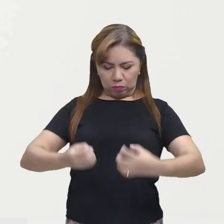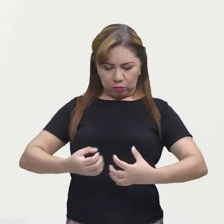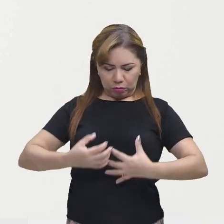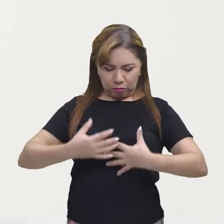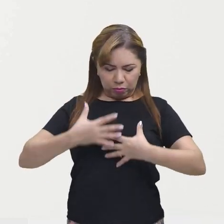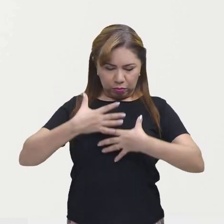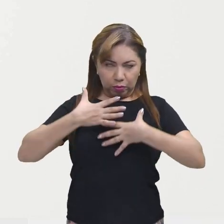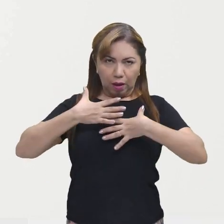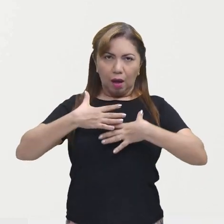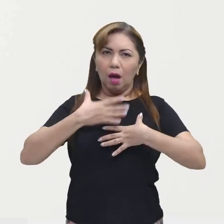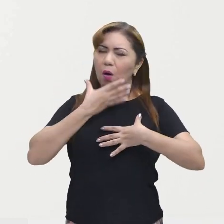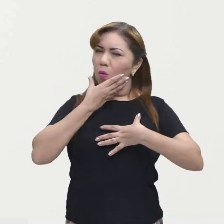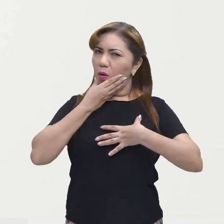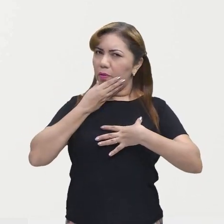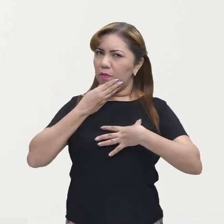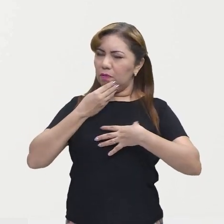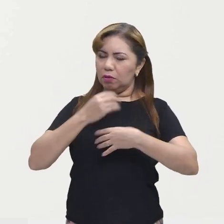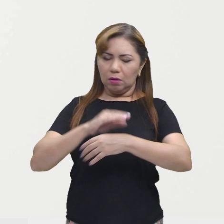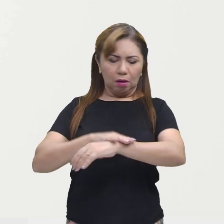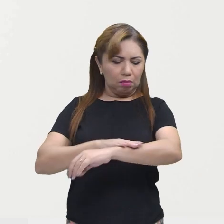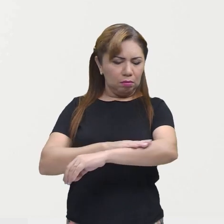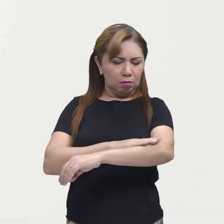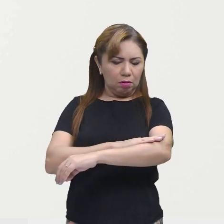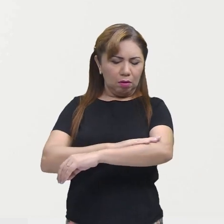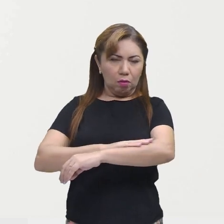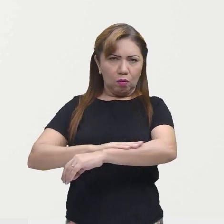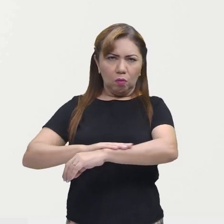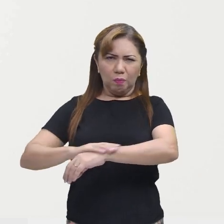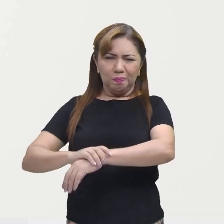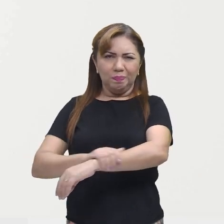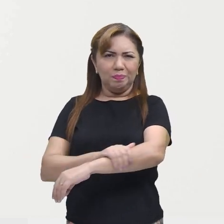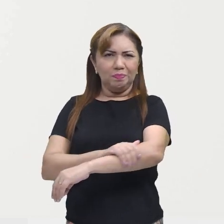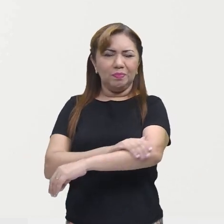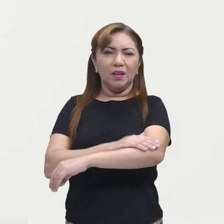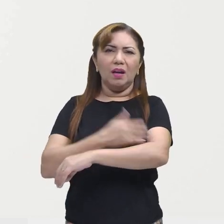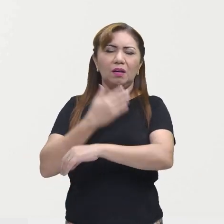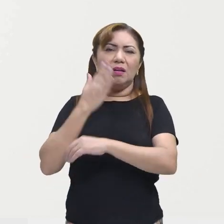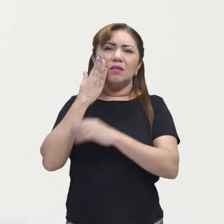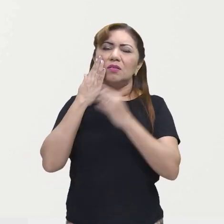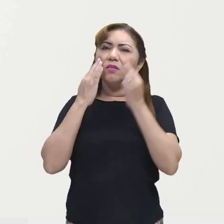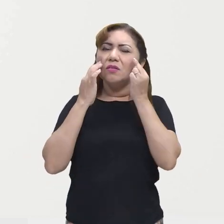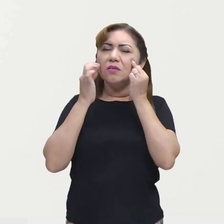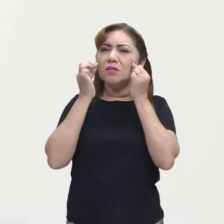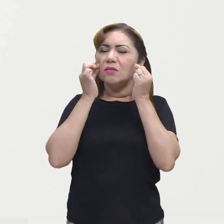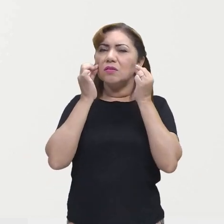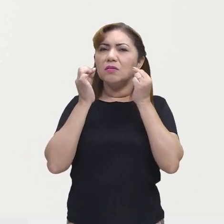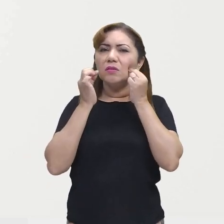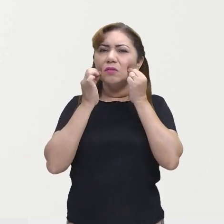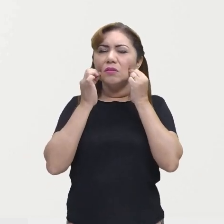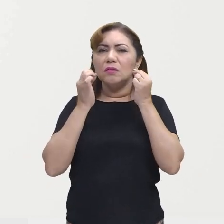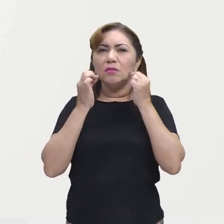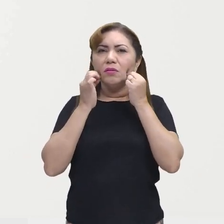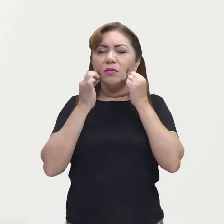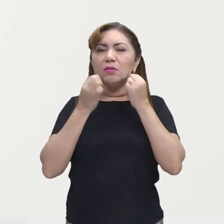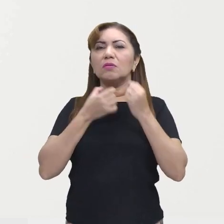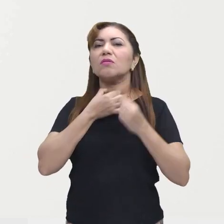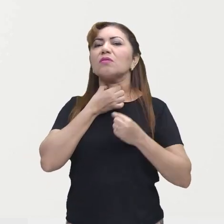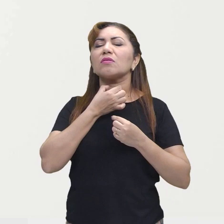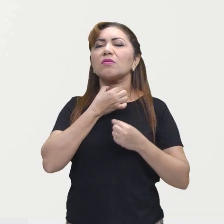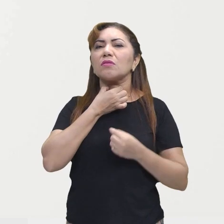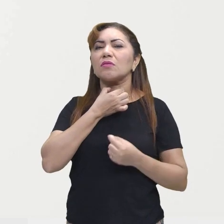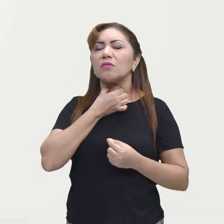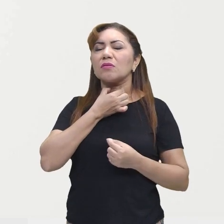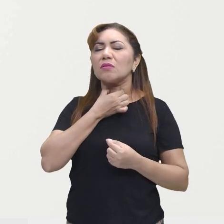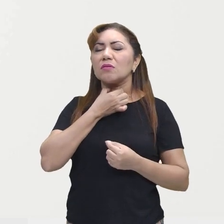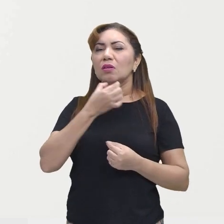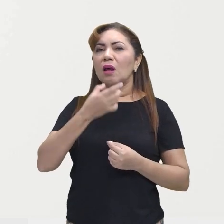ver, que a pele fica mais oleosa, e também os músculos, né, começam